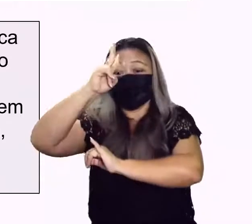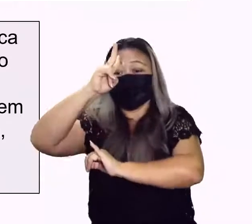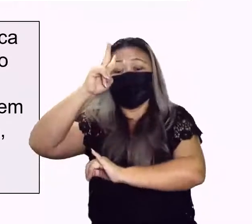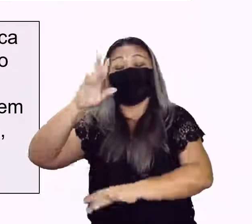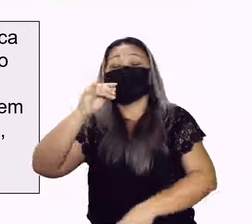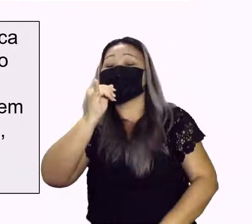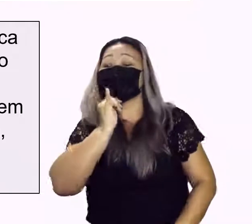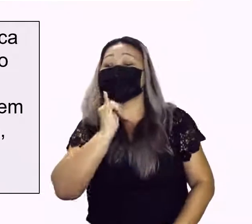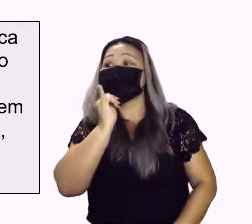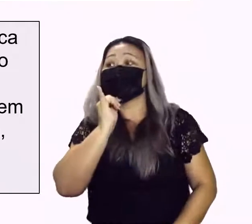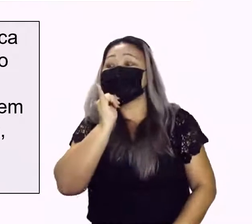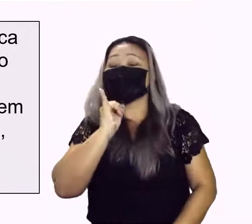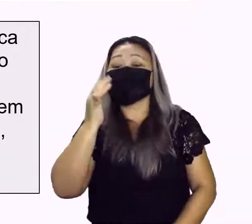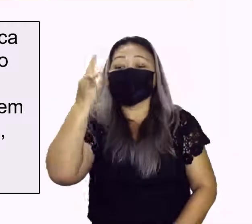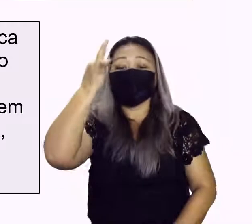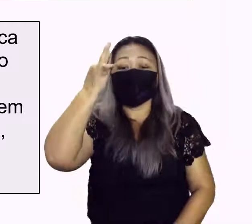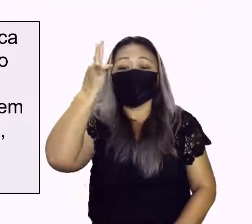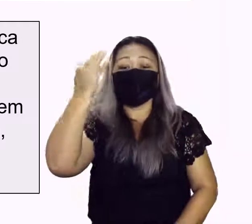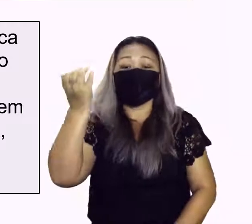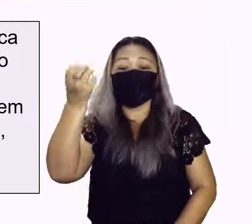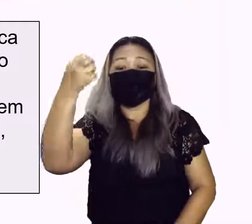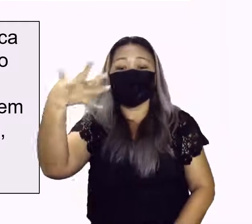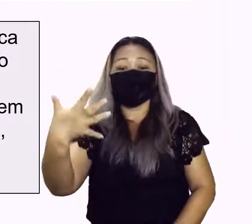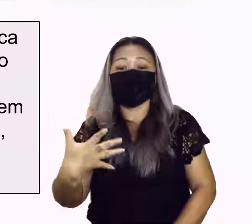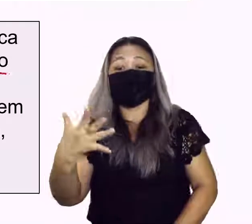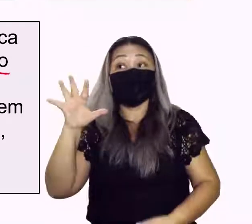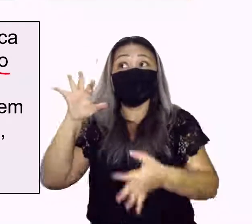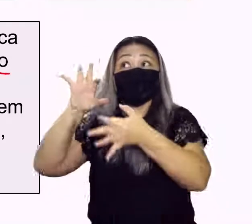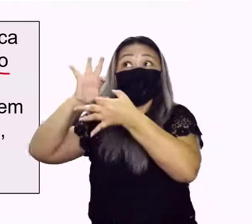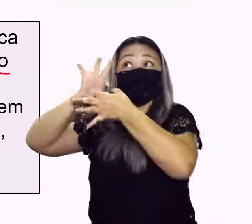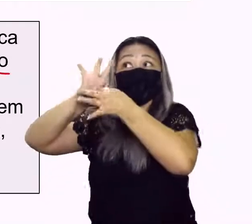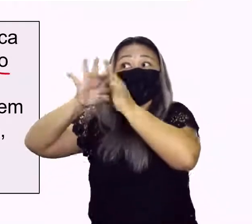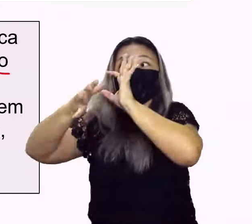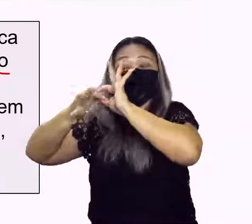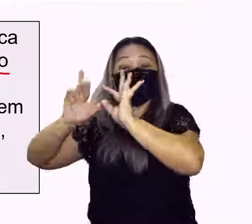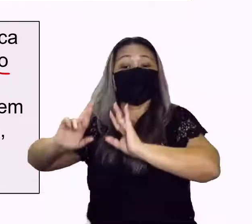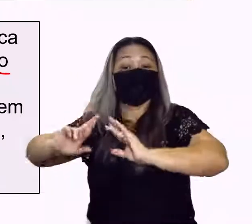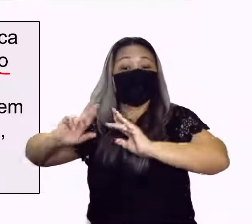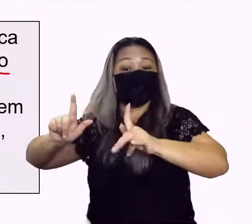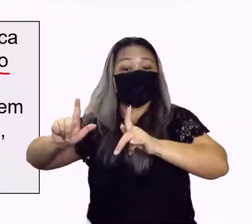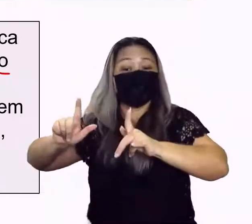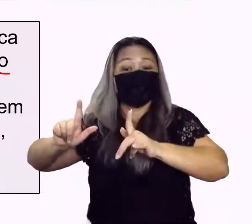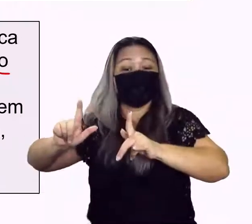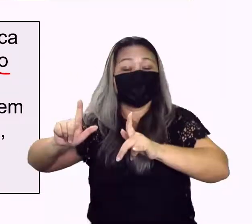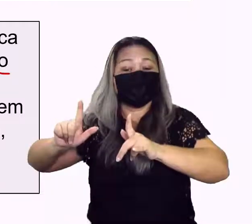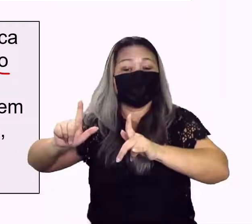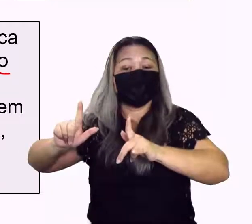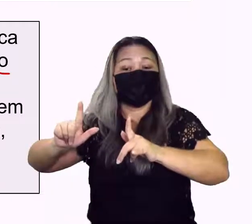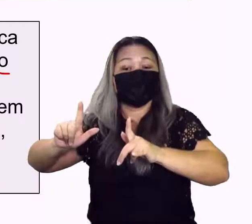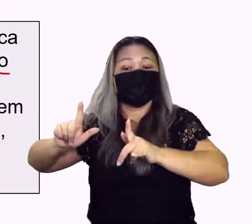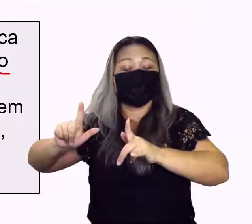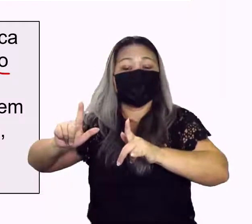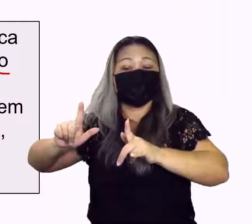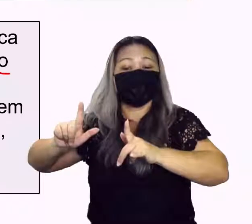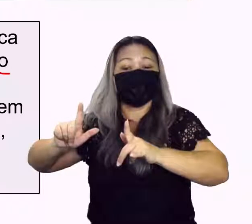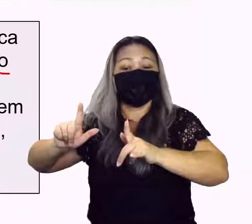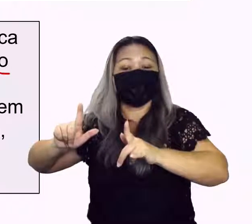exemplo, a filosofia busca uma explicação coerente, ó, diferente lá, né? Tem que ter